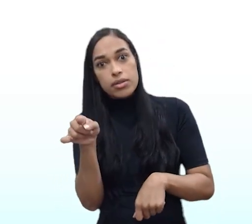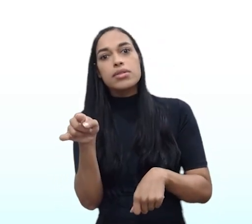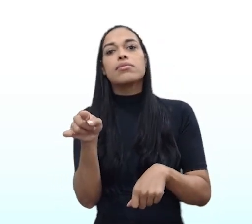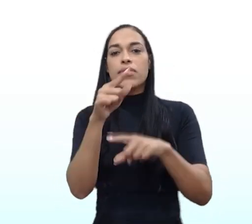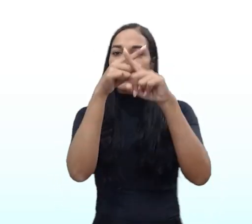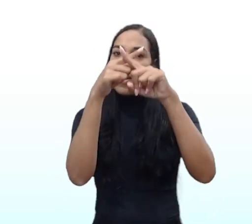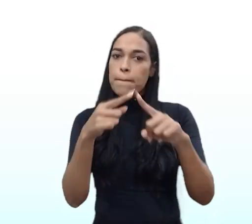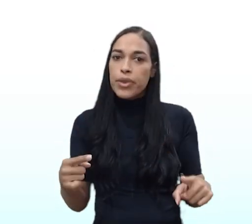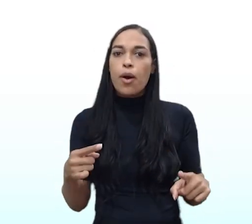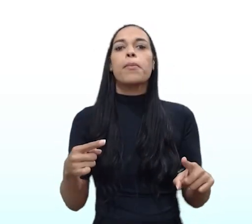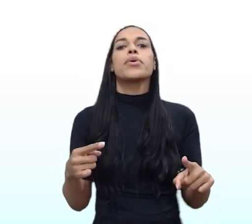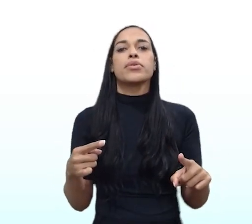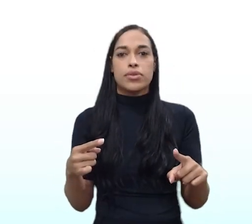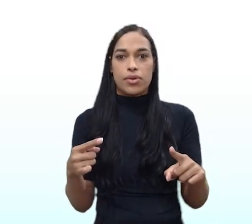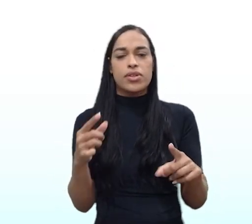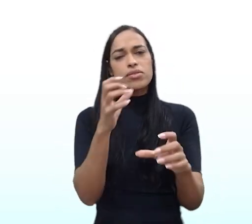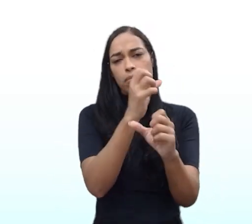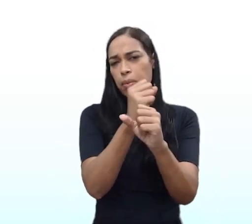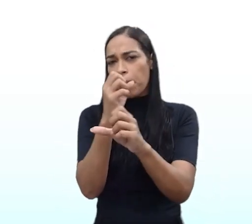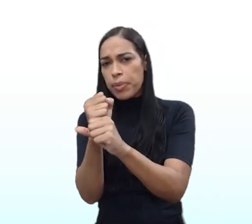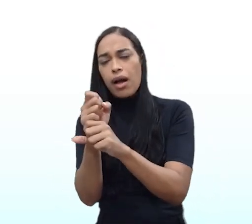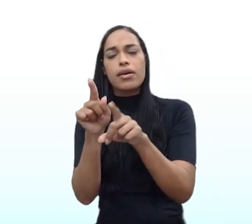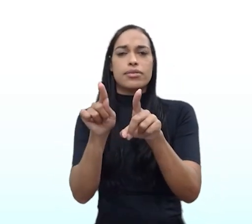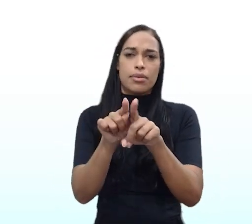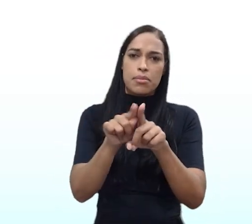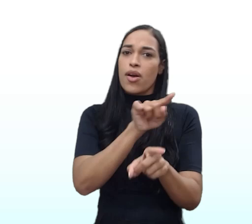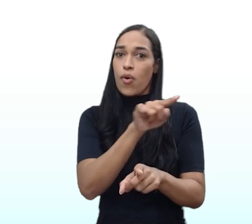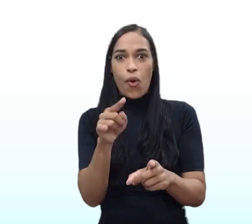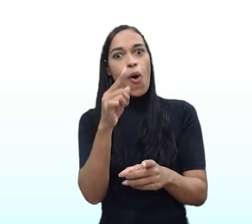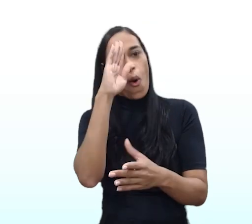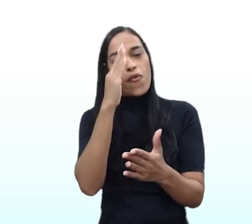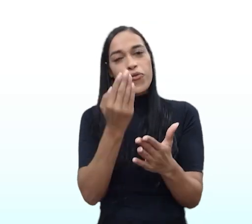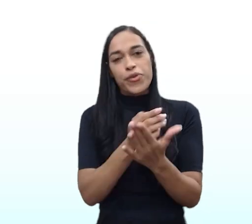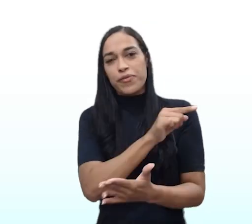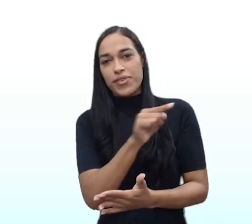aí, nessas proporções diretas e inversas e vai dar